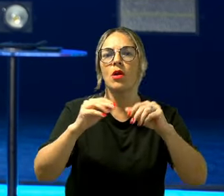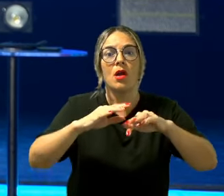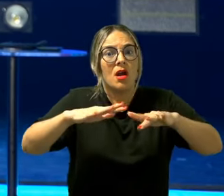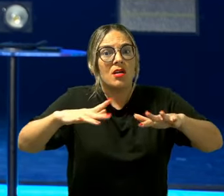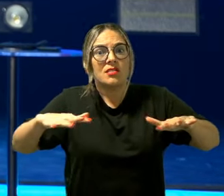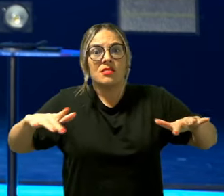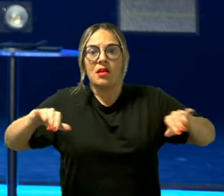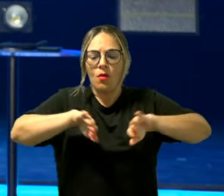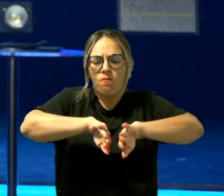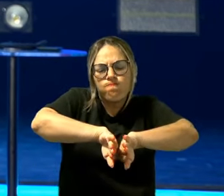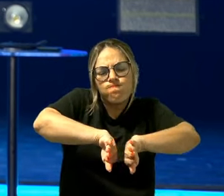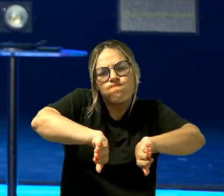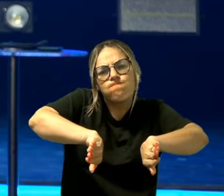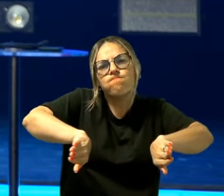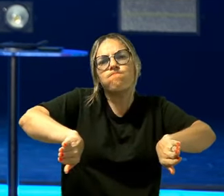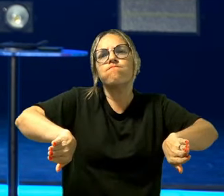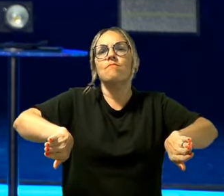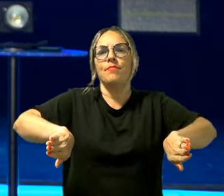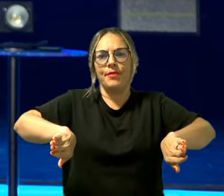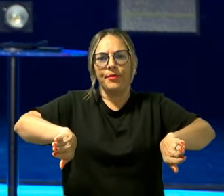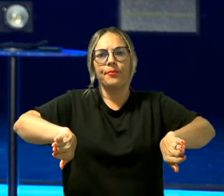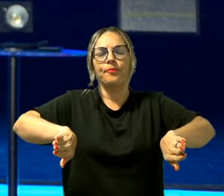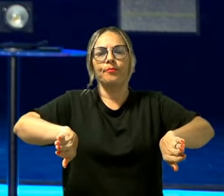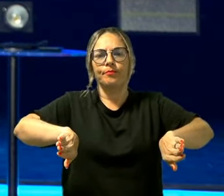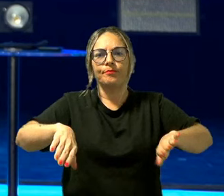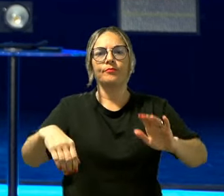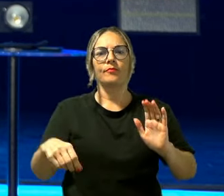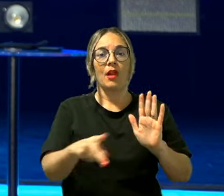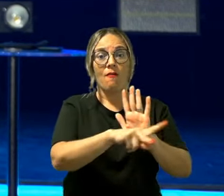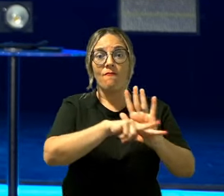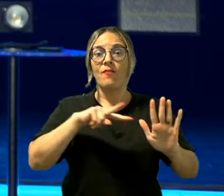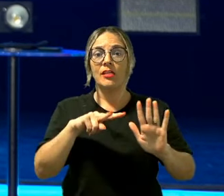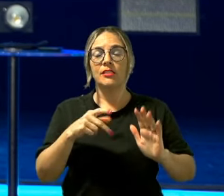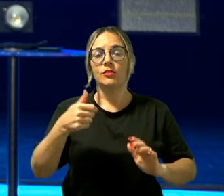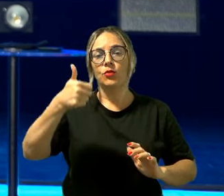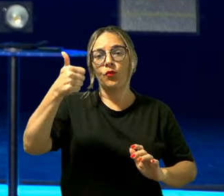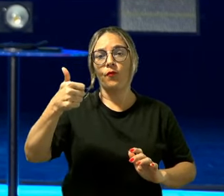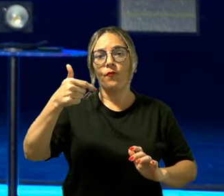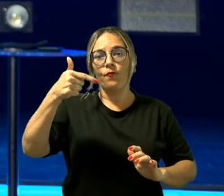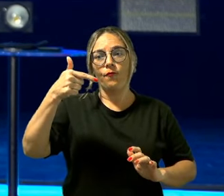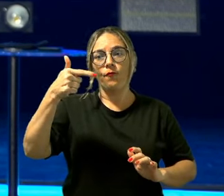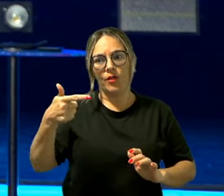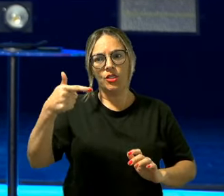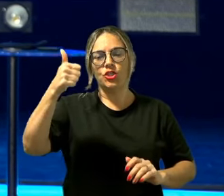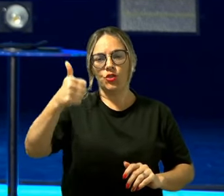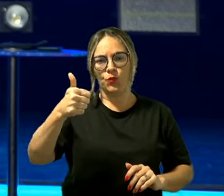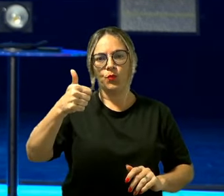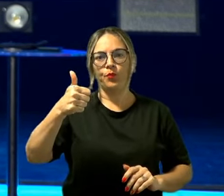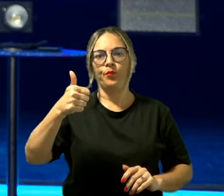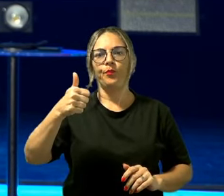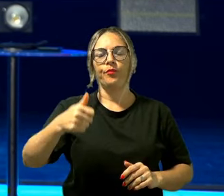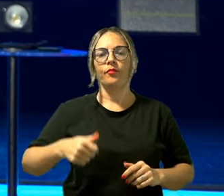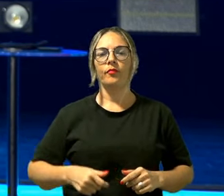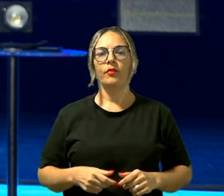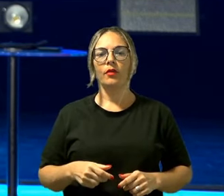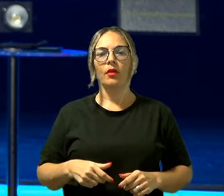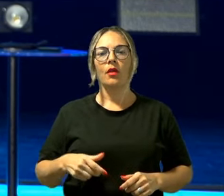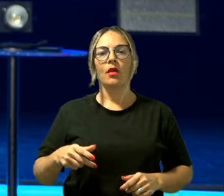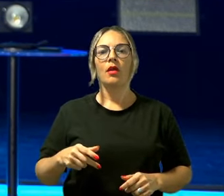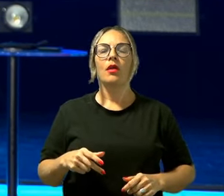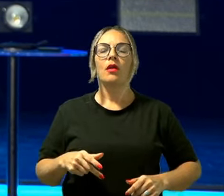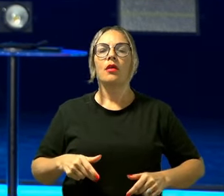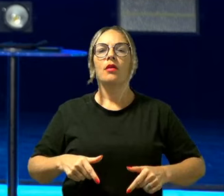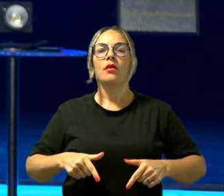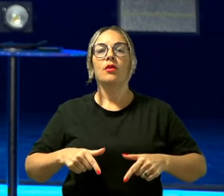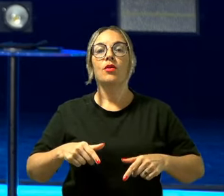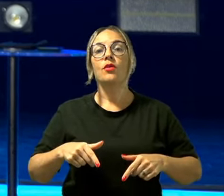21. Versículo 21 vai dizer assim: as águas se dividiram e os israelitas atravessaram pelo meio do mar em